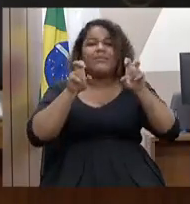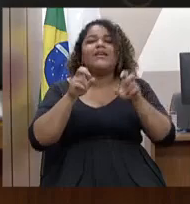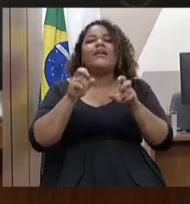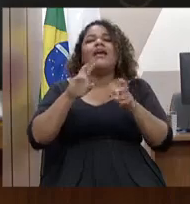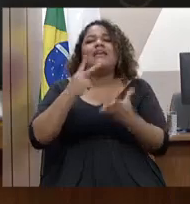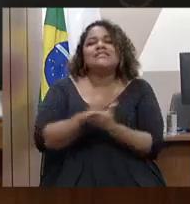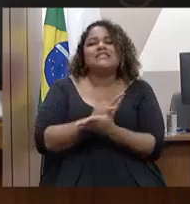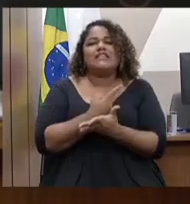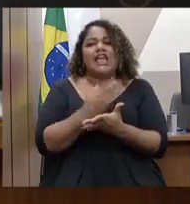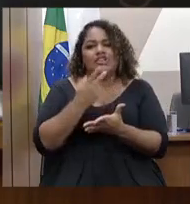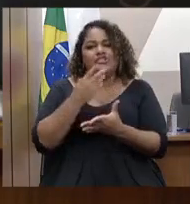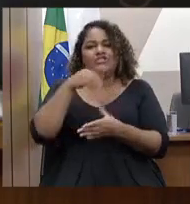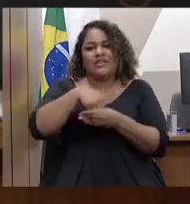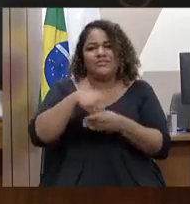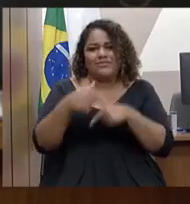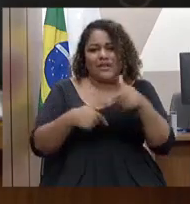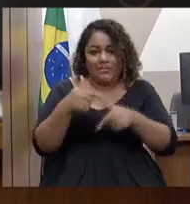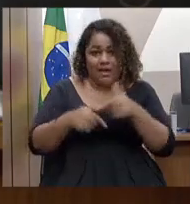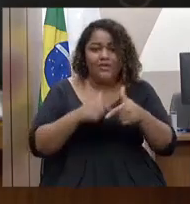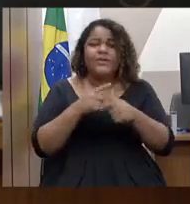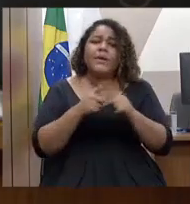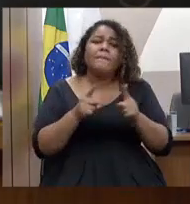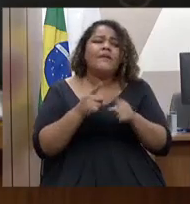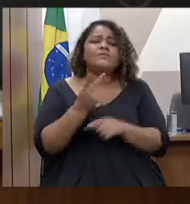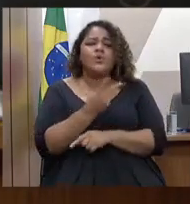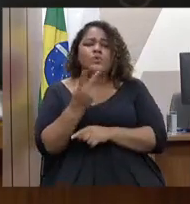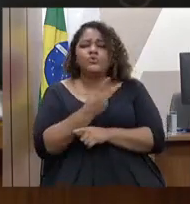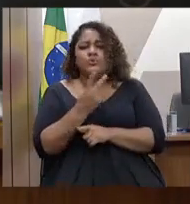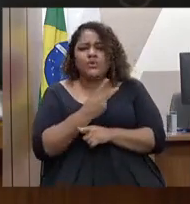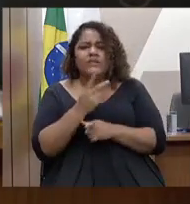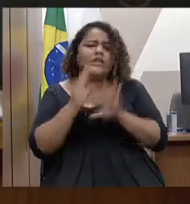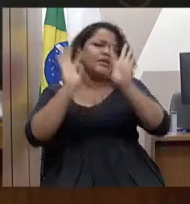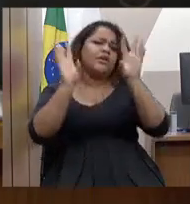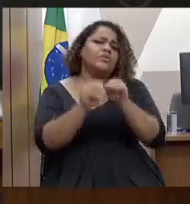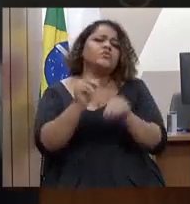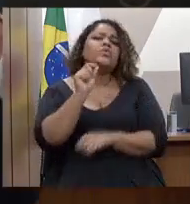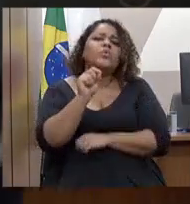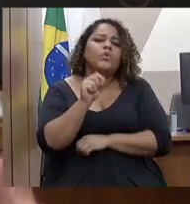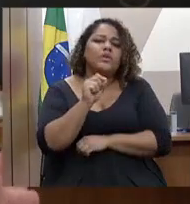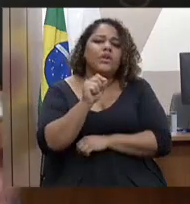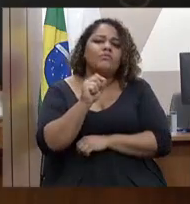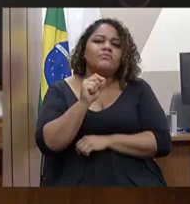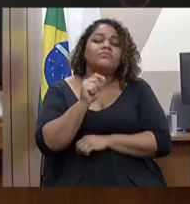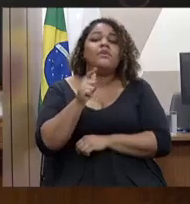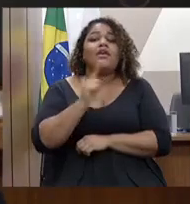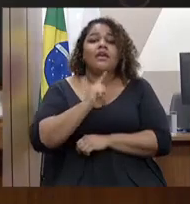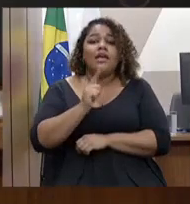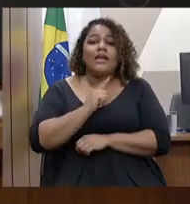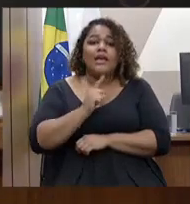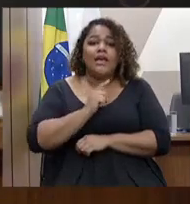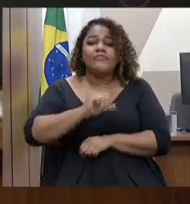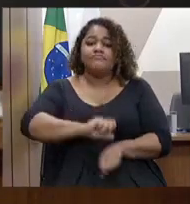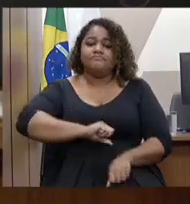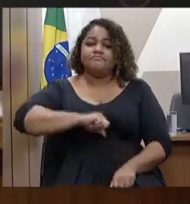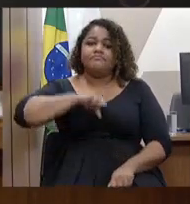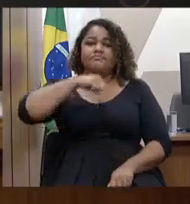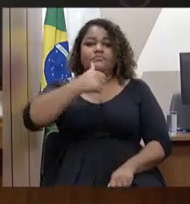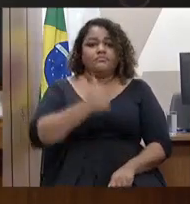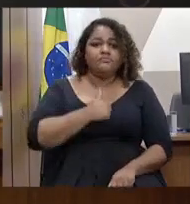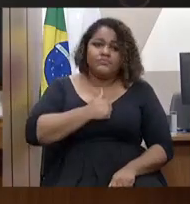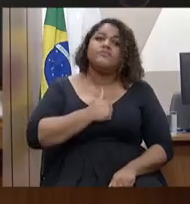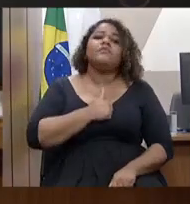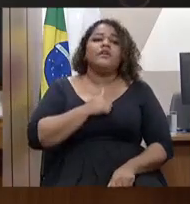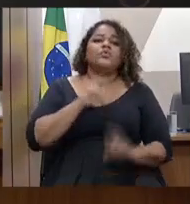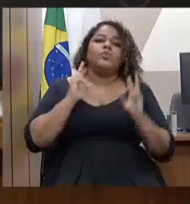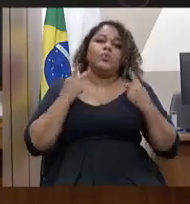da pessoa humana nas suas várias né na questão da segurança do ambiente de trabalho na